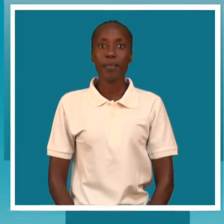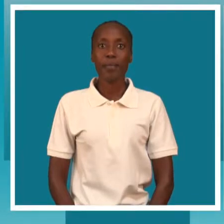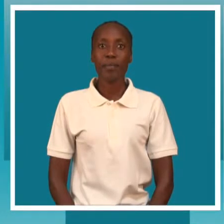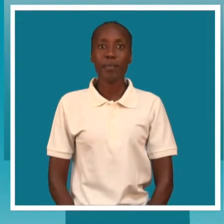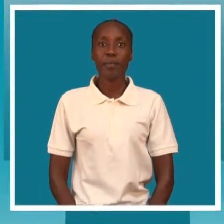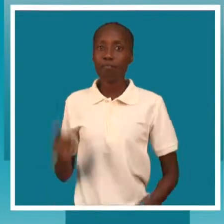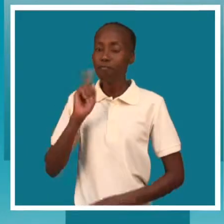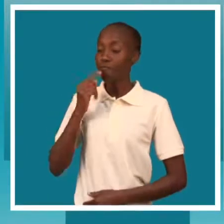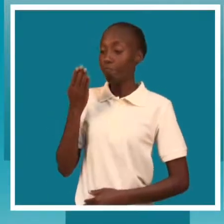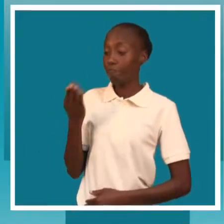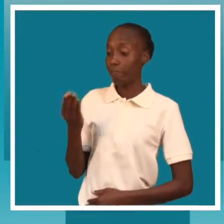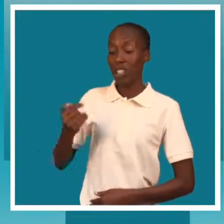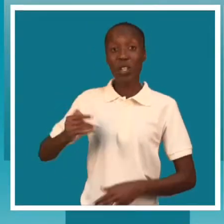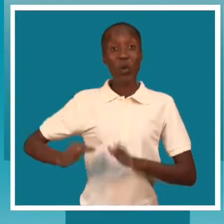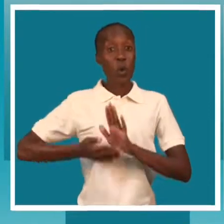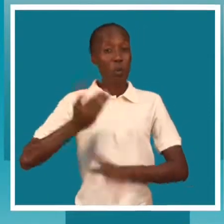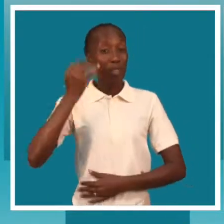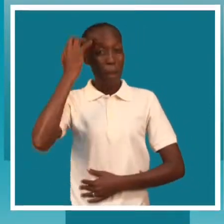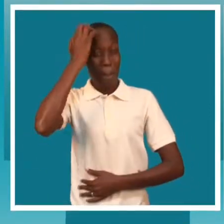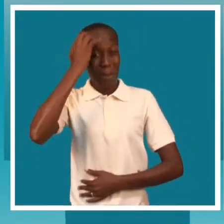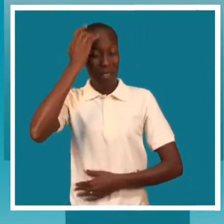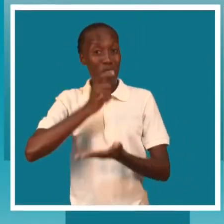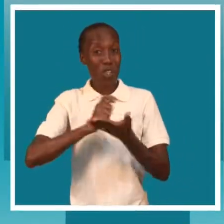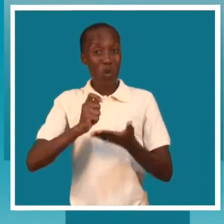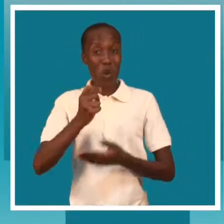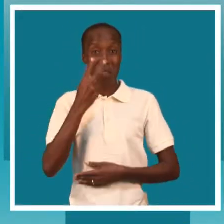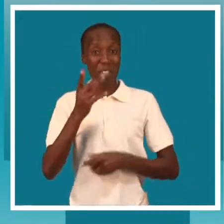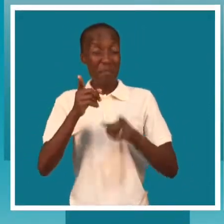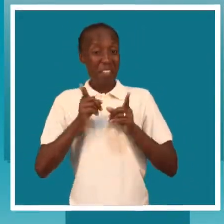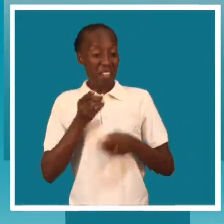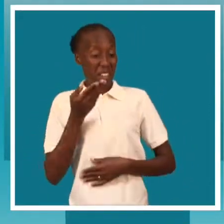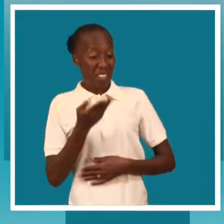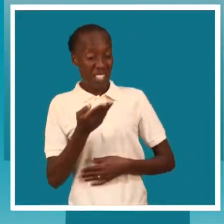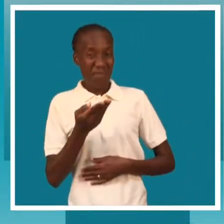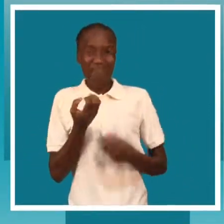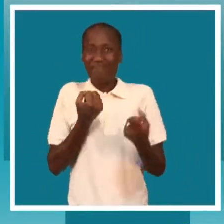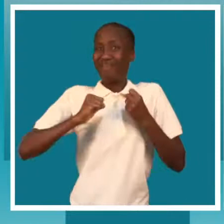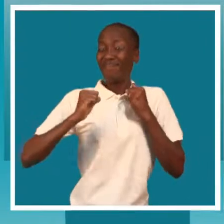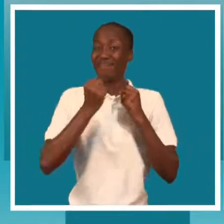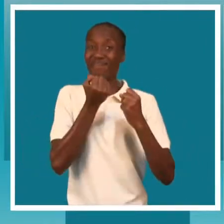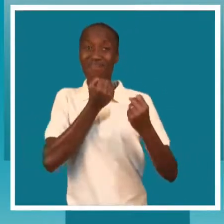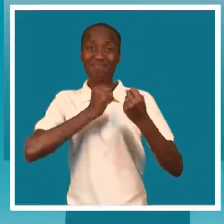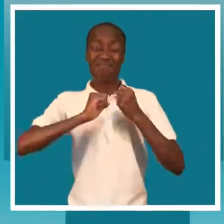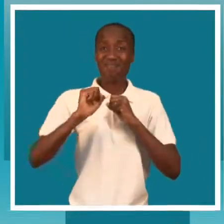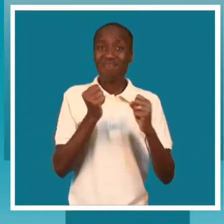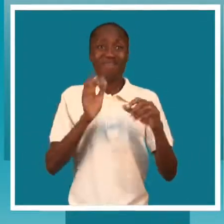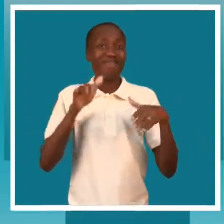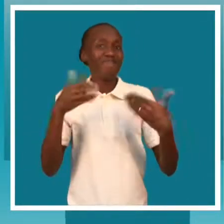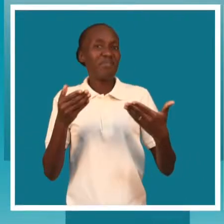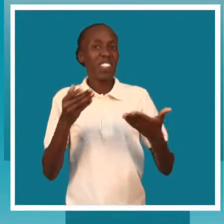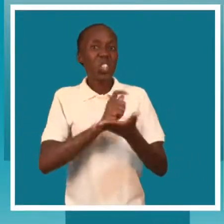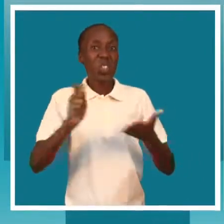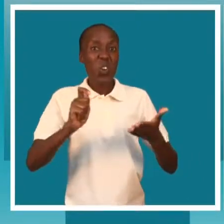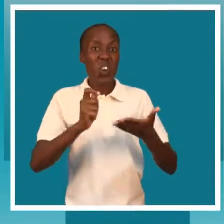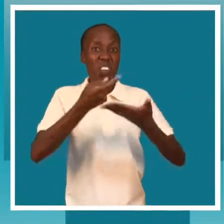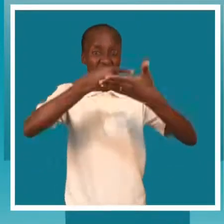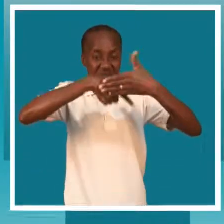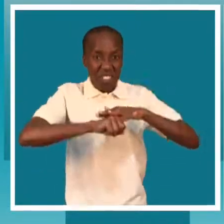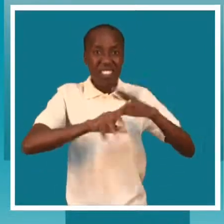desmotivou. Eu comecei a pensar, a escola, assim como ela está agitada, que escola que vão lhe